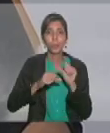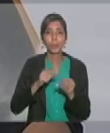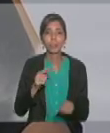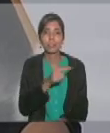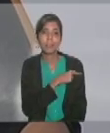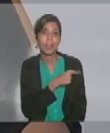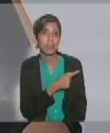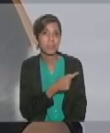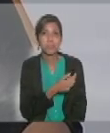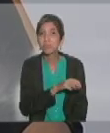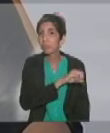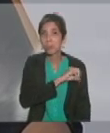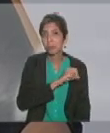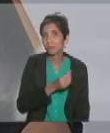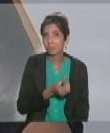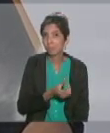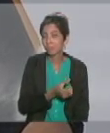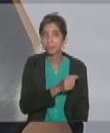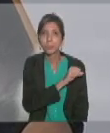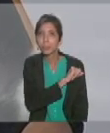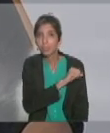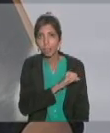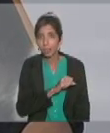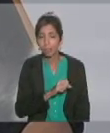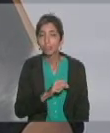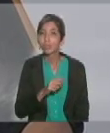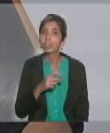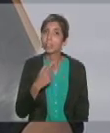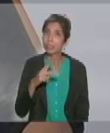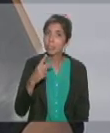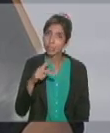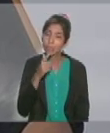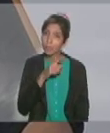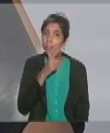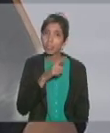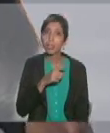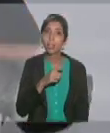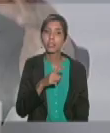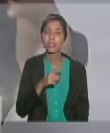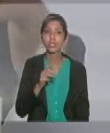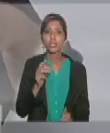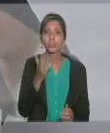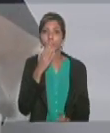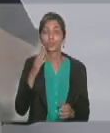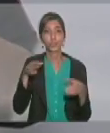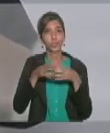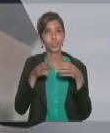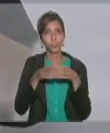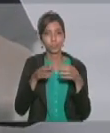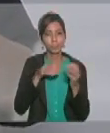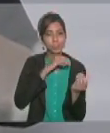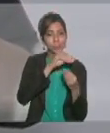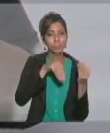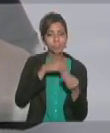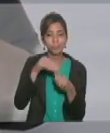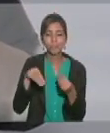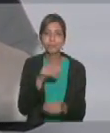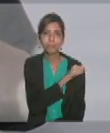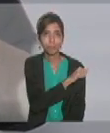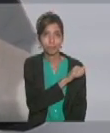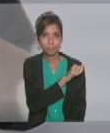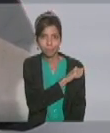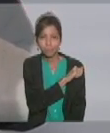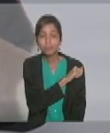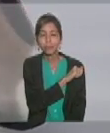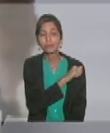alunos do 7º, alunos do 9º, do 7º, 8º e 9º, para ser times onde os alunos estão misturados por